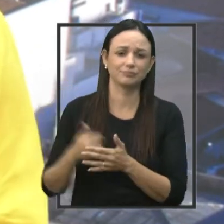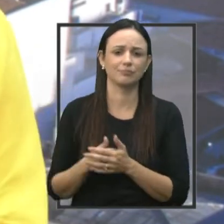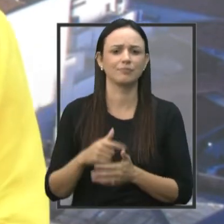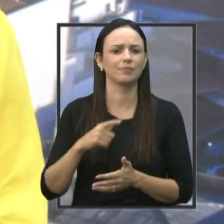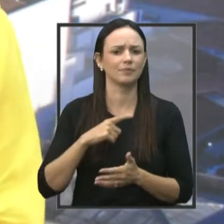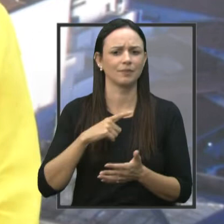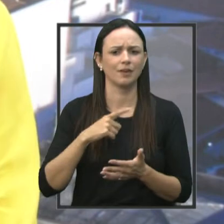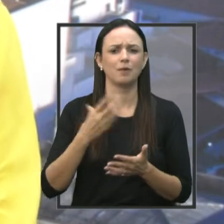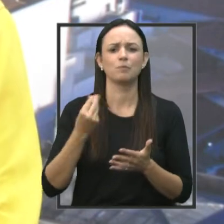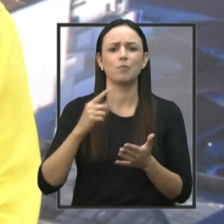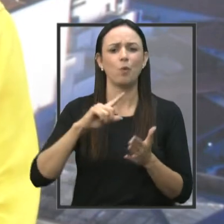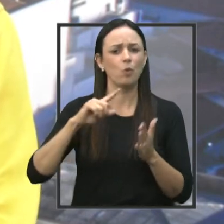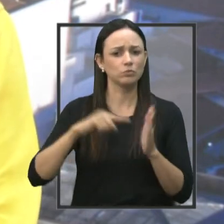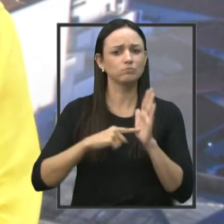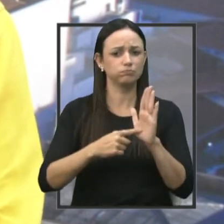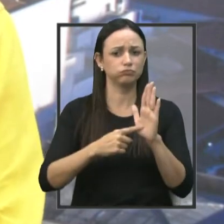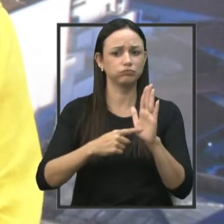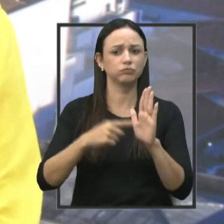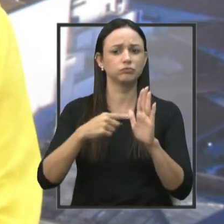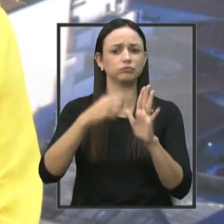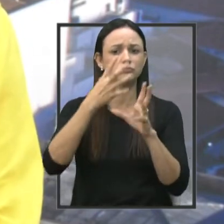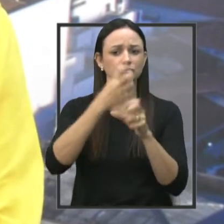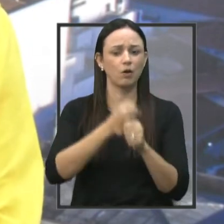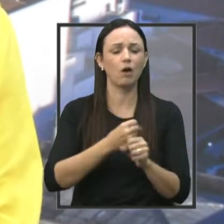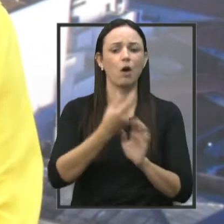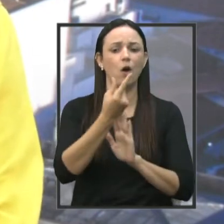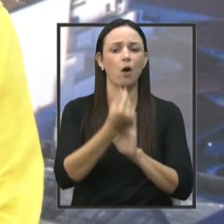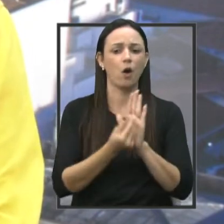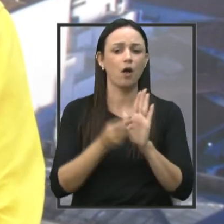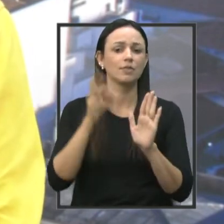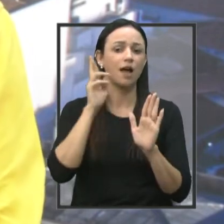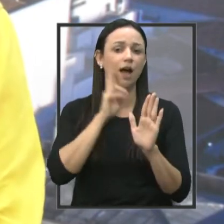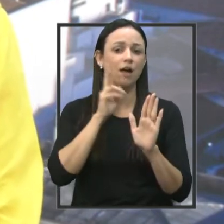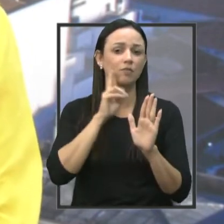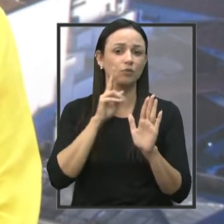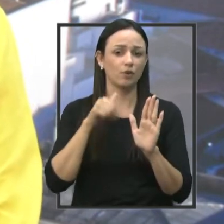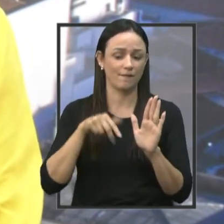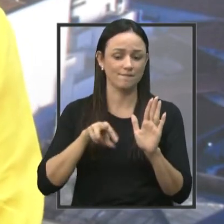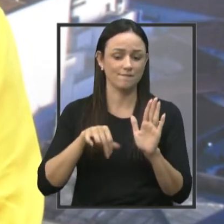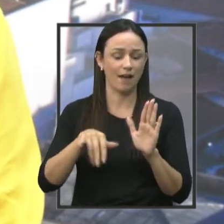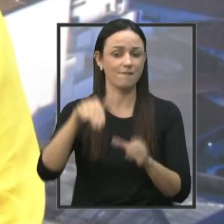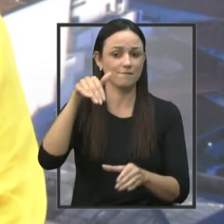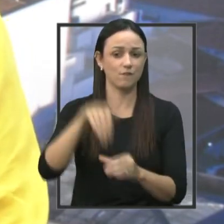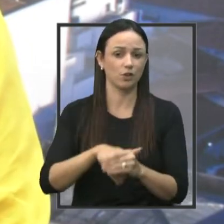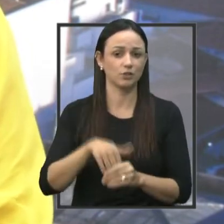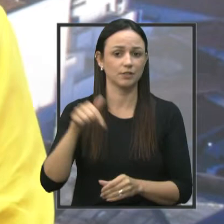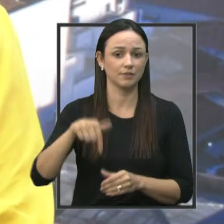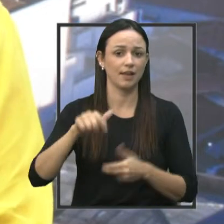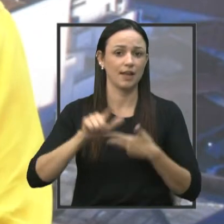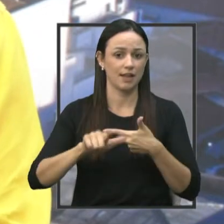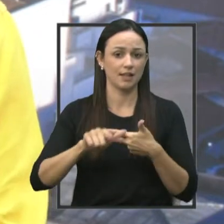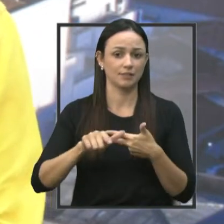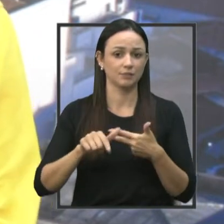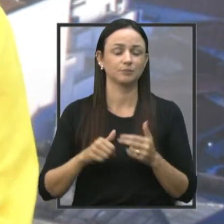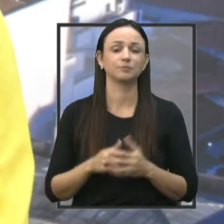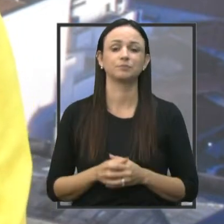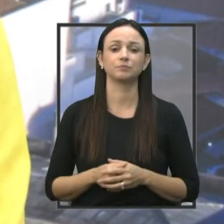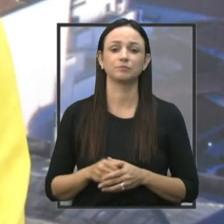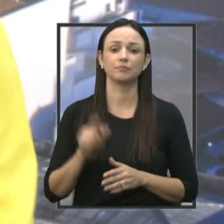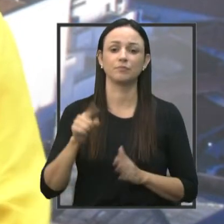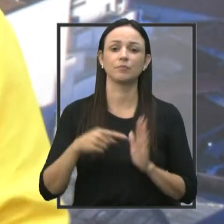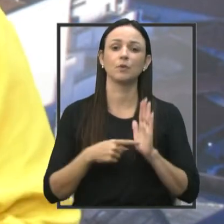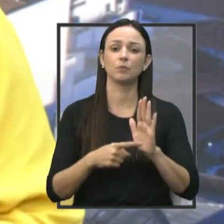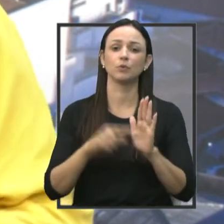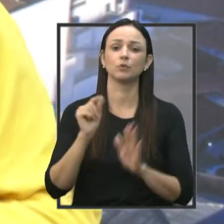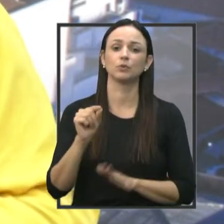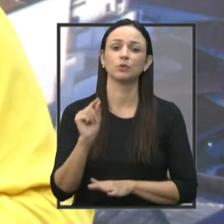vários apontamentos na conta do senhor Rafael Agostinho, que está para ser votado aqui no Legislativo, entendeu?